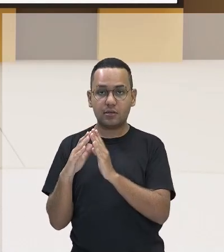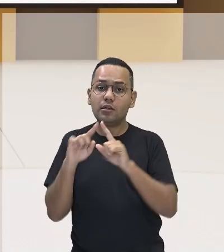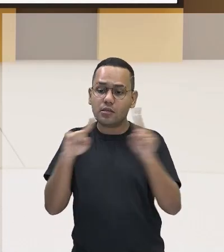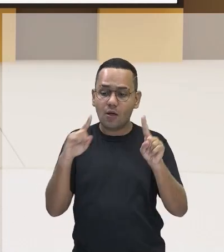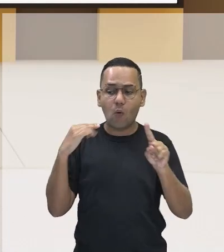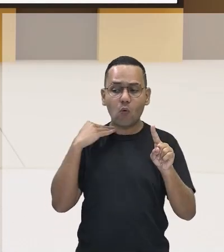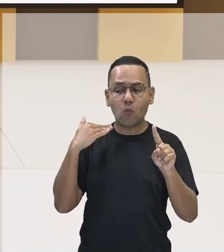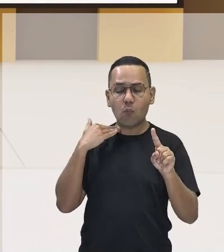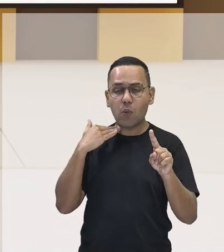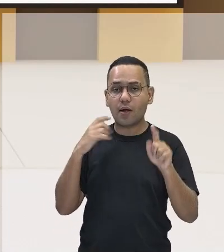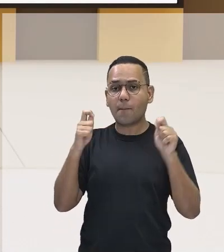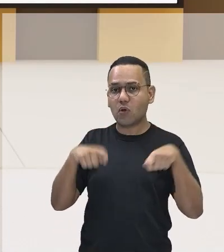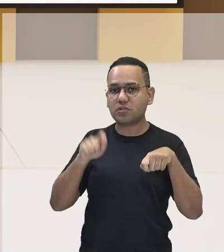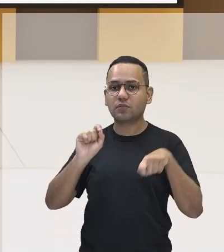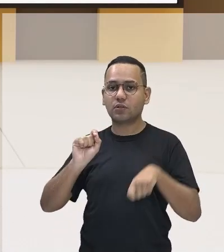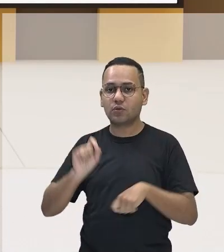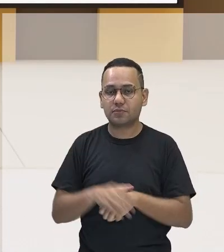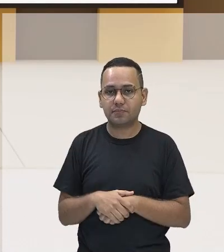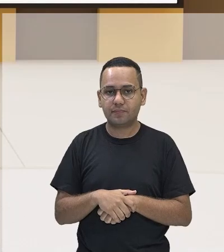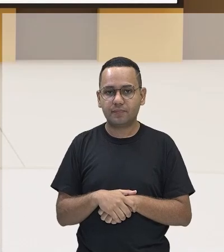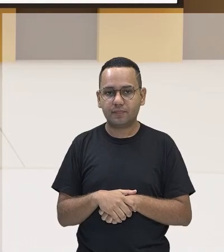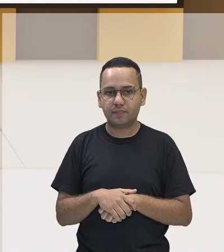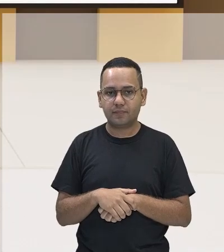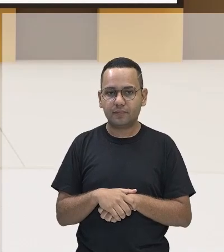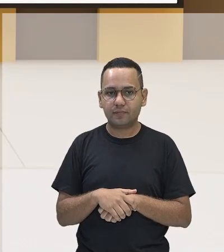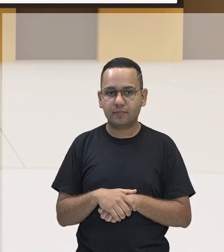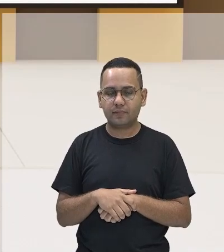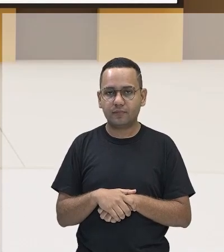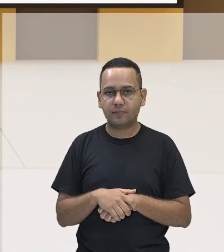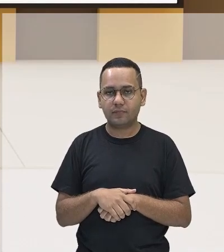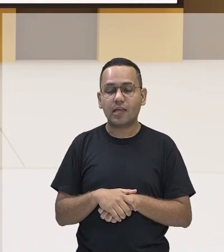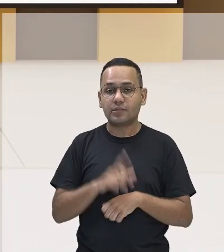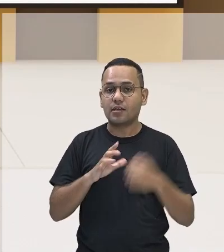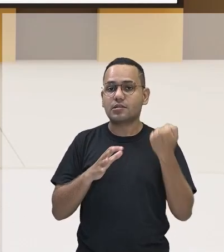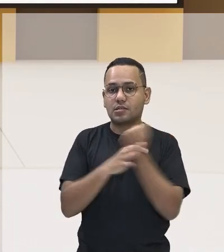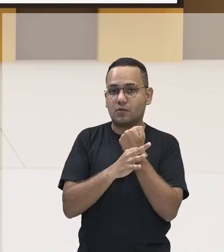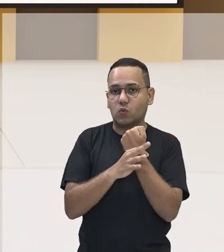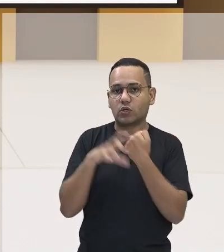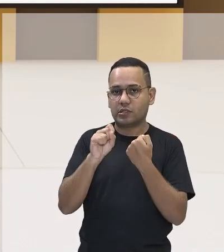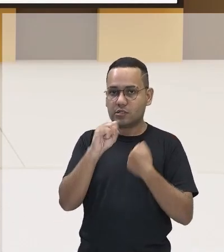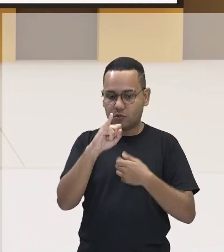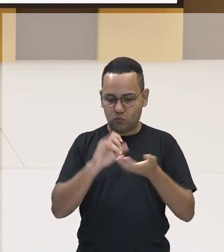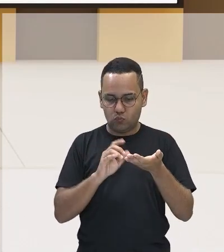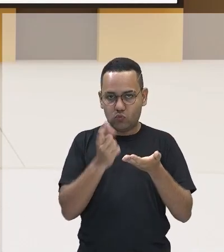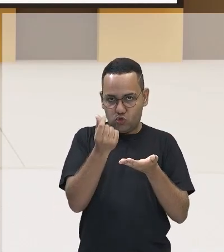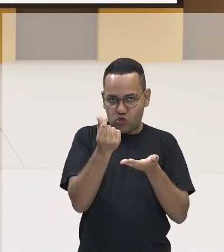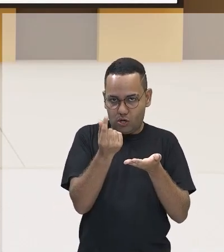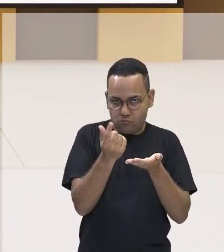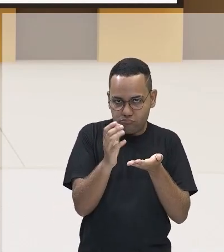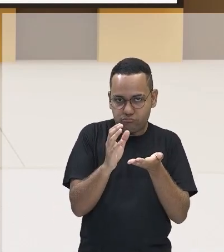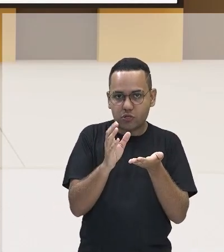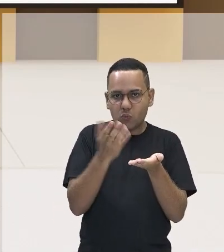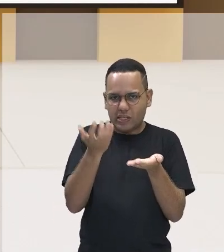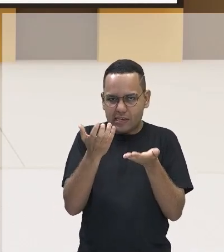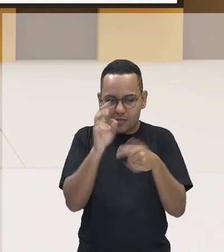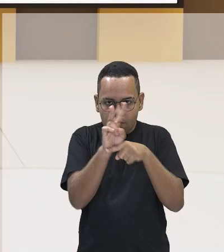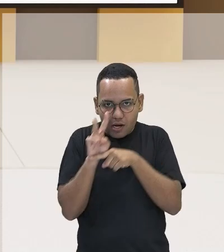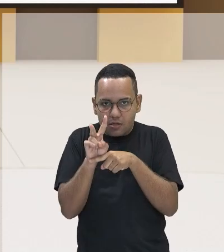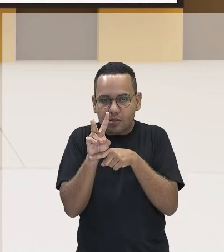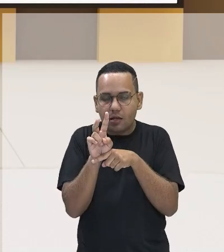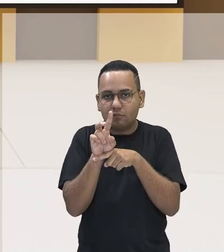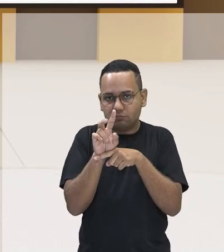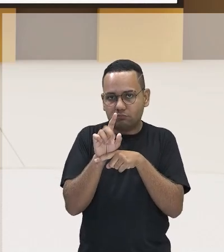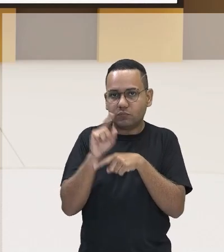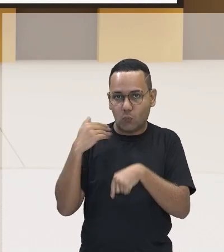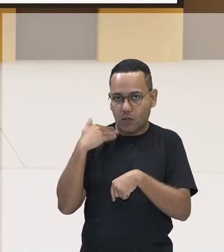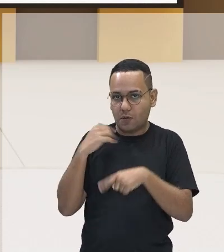que ele vai receber o valor que você emprestou dele, tá? Então, nesse caso também, esse empréstimo pessoal não garantido,